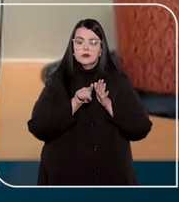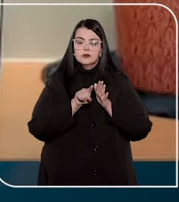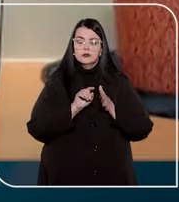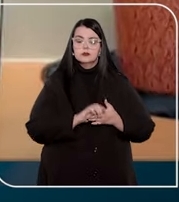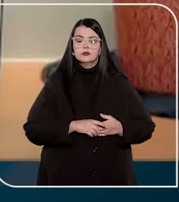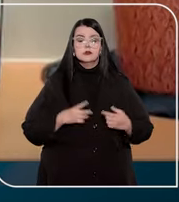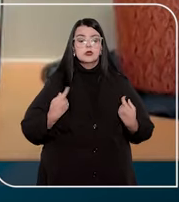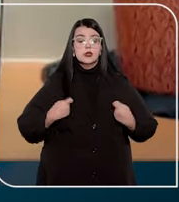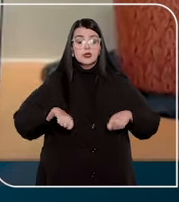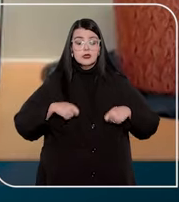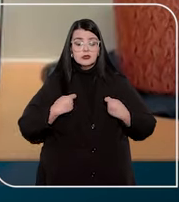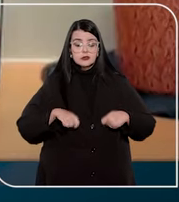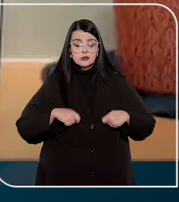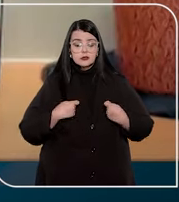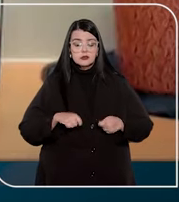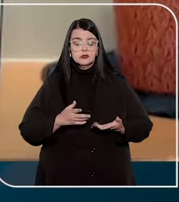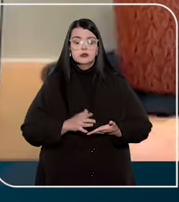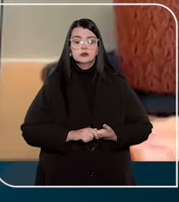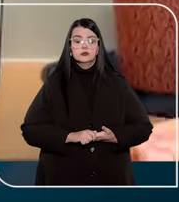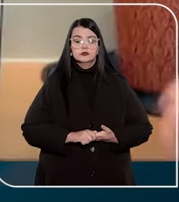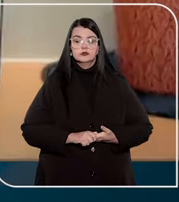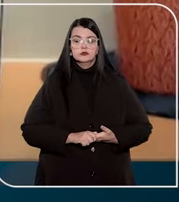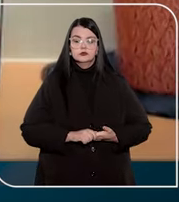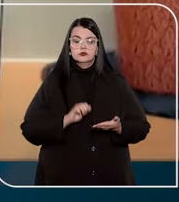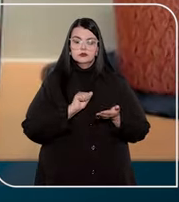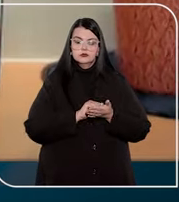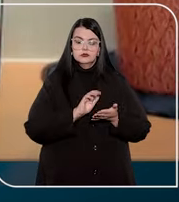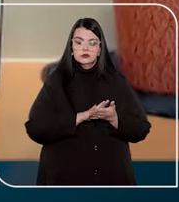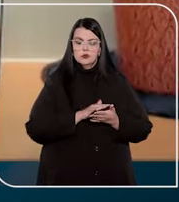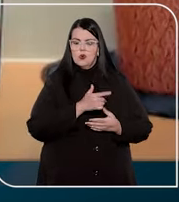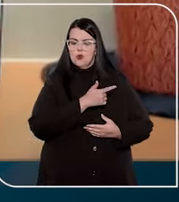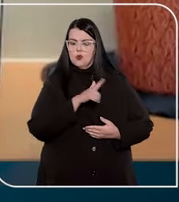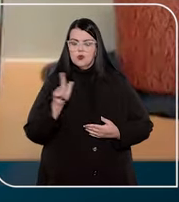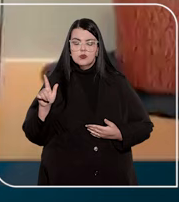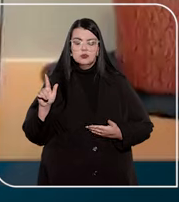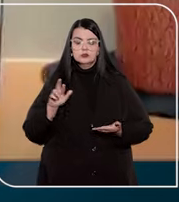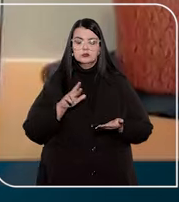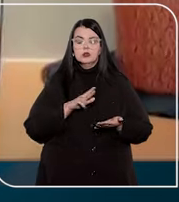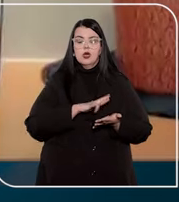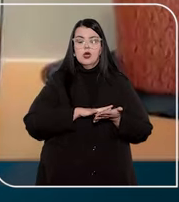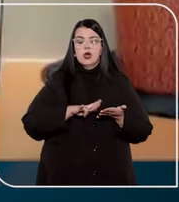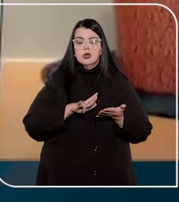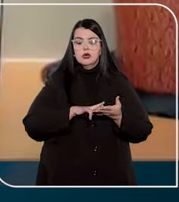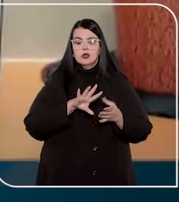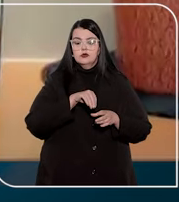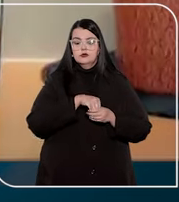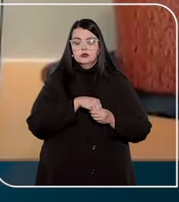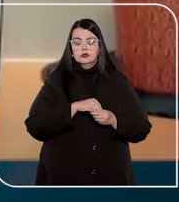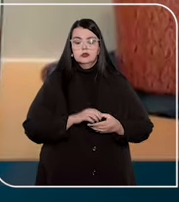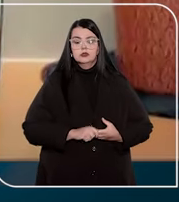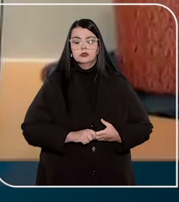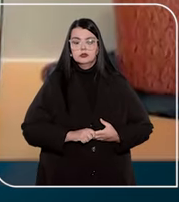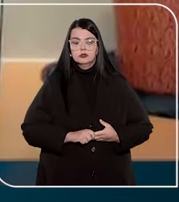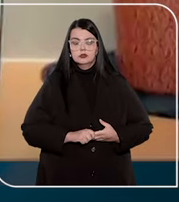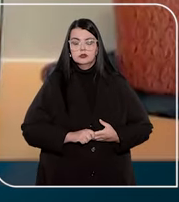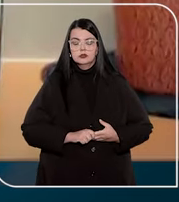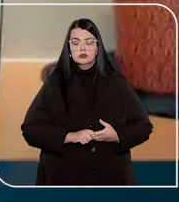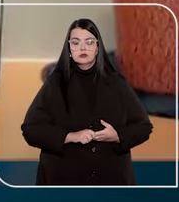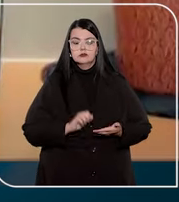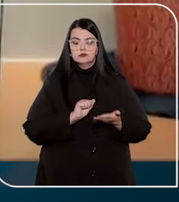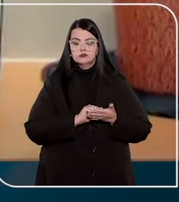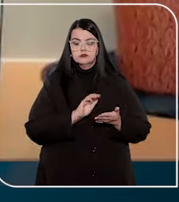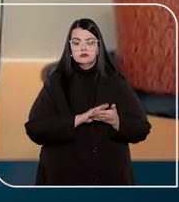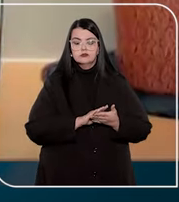da necessidade de interposição de outro agravo interno regimental para viabilizar, assim,